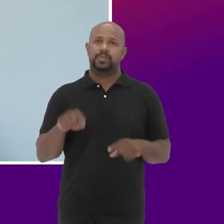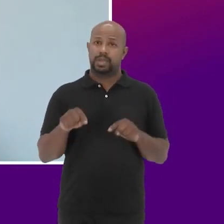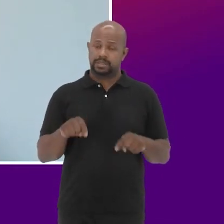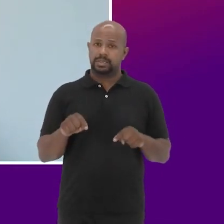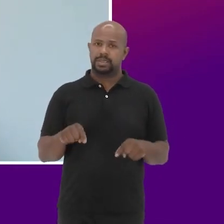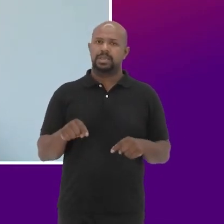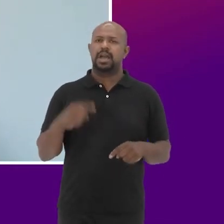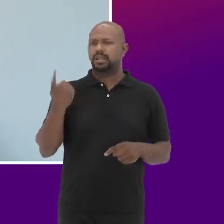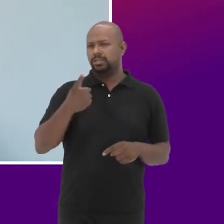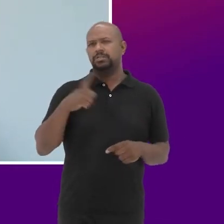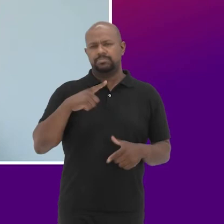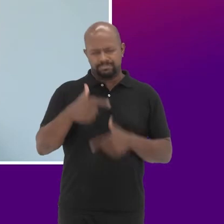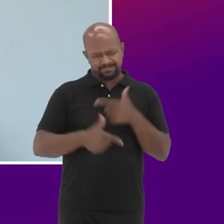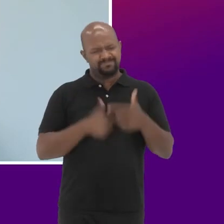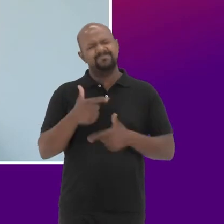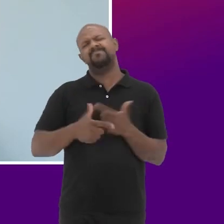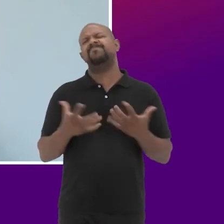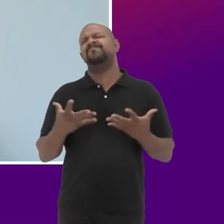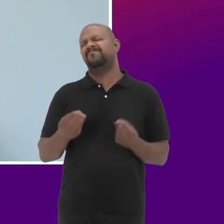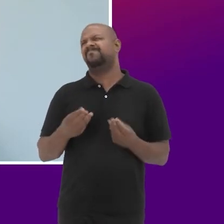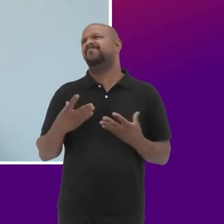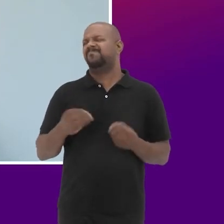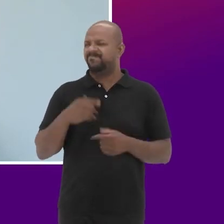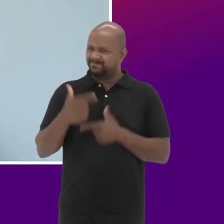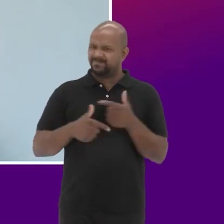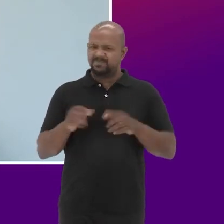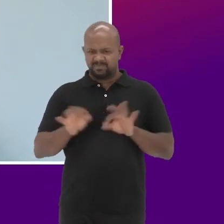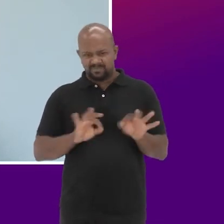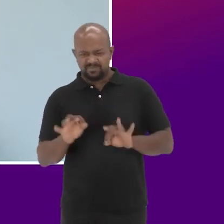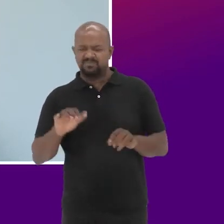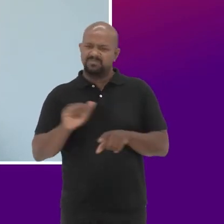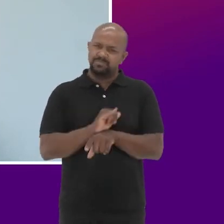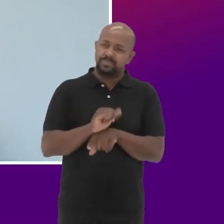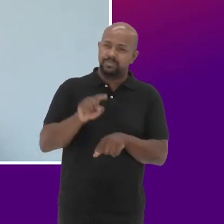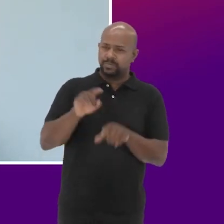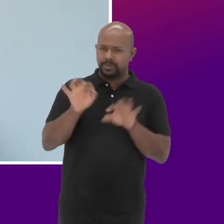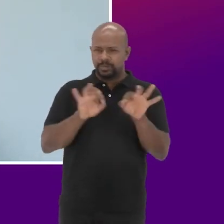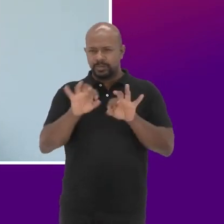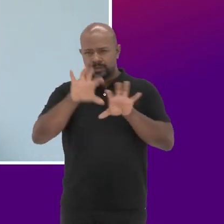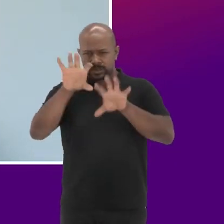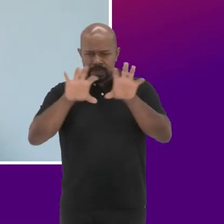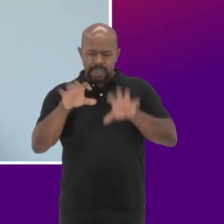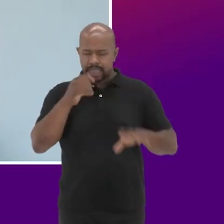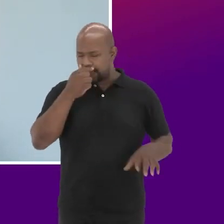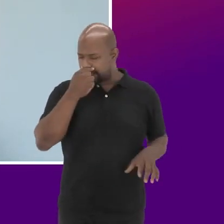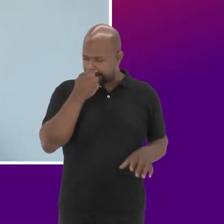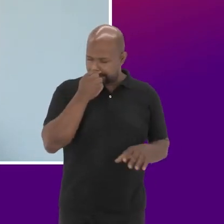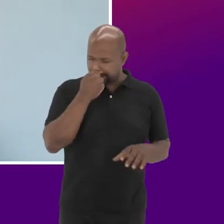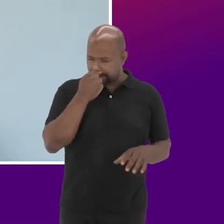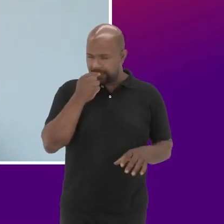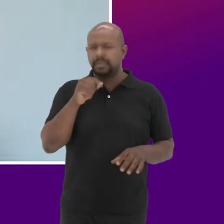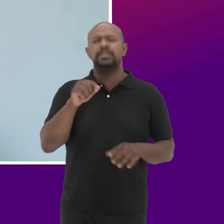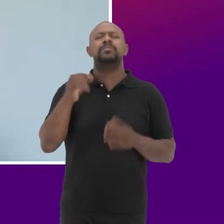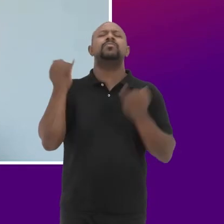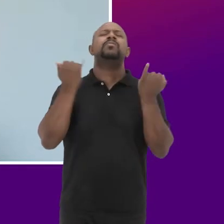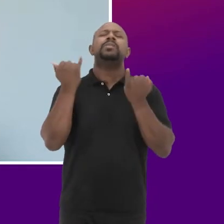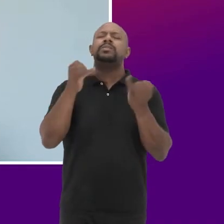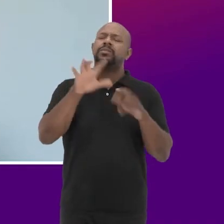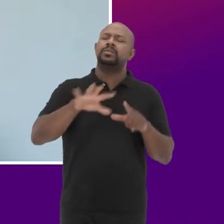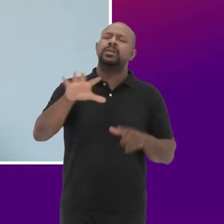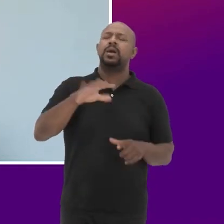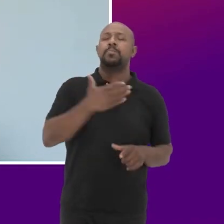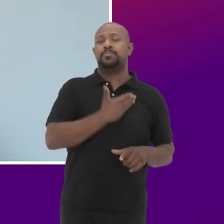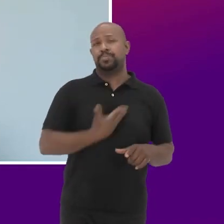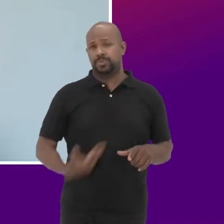no caso aqui, a gente tem trabalhado muito em organizar, né, ser um hub de informações, organizando informações do